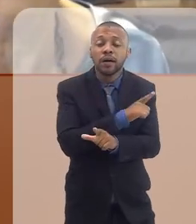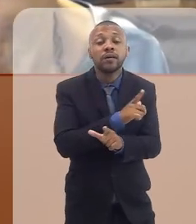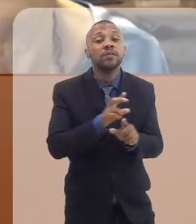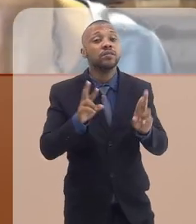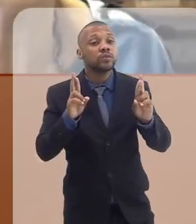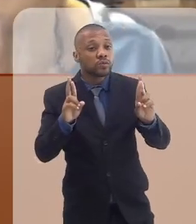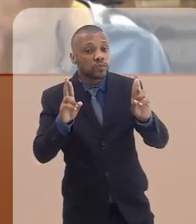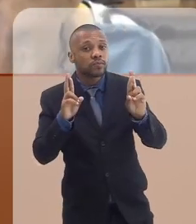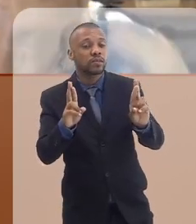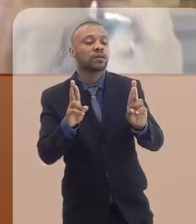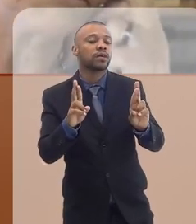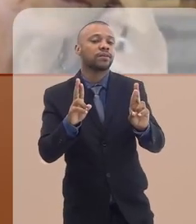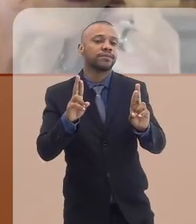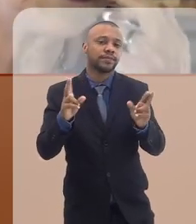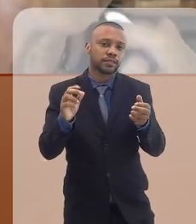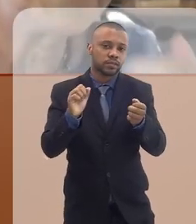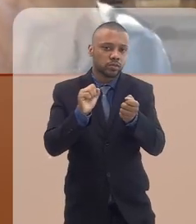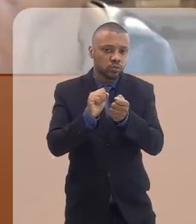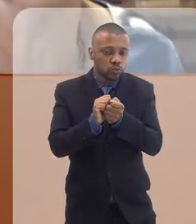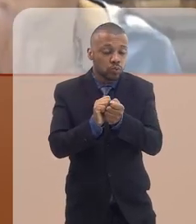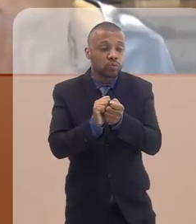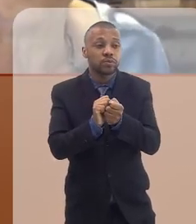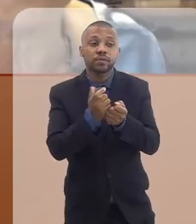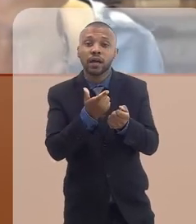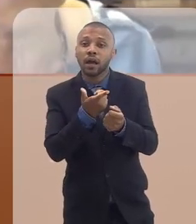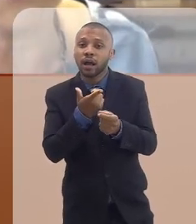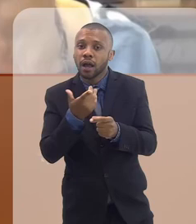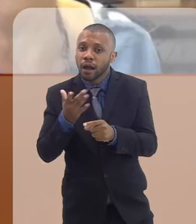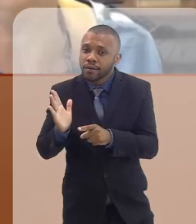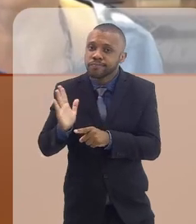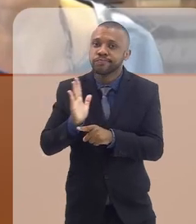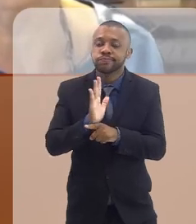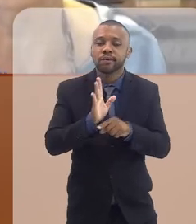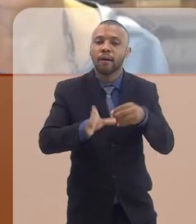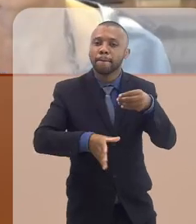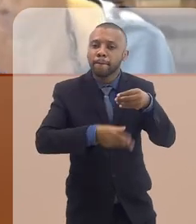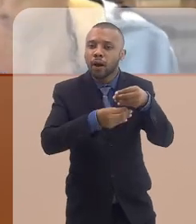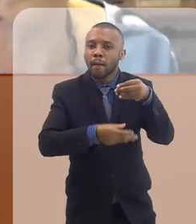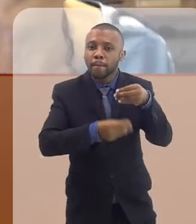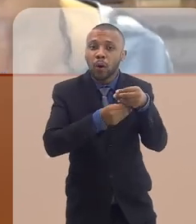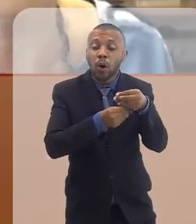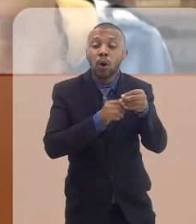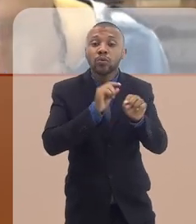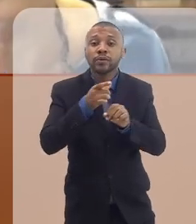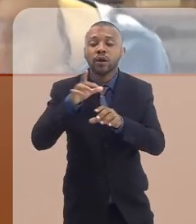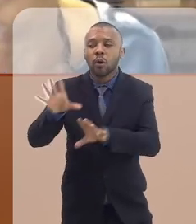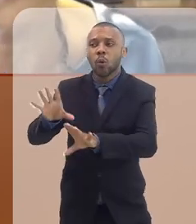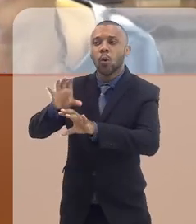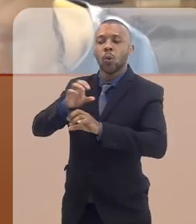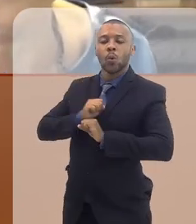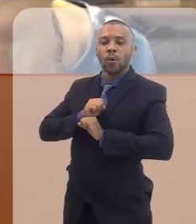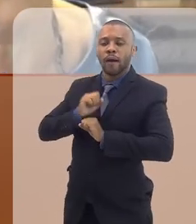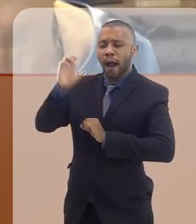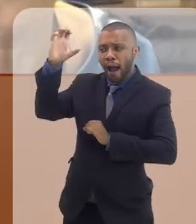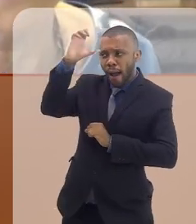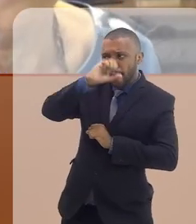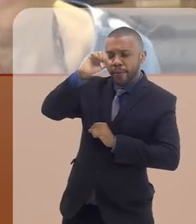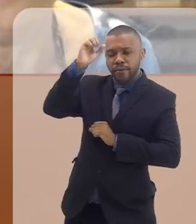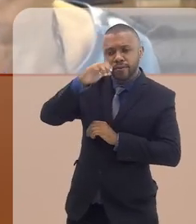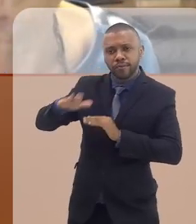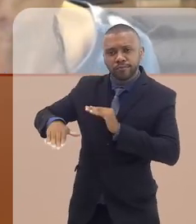deu. Eu espero estar retribuindo um pouco daquilo que eu